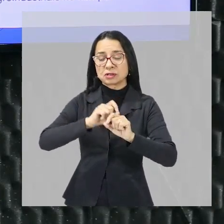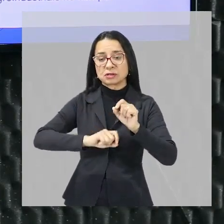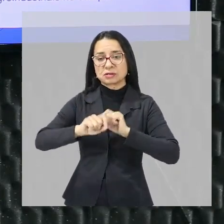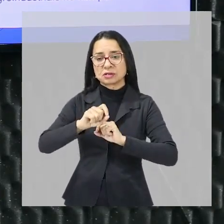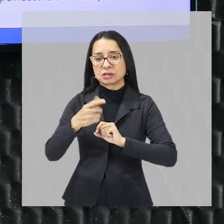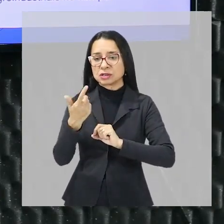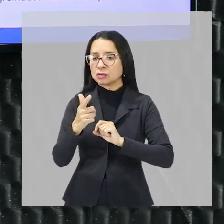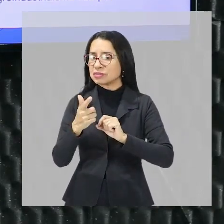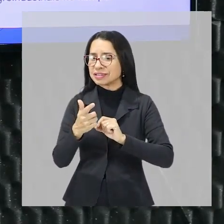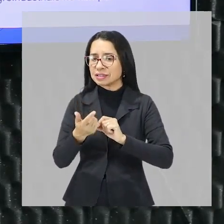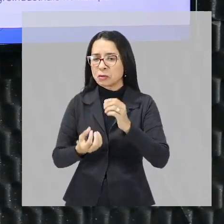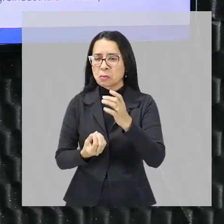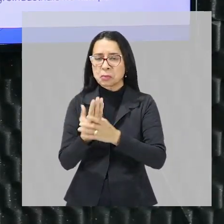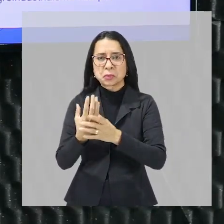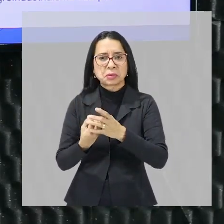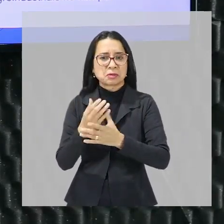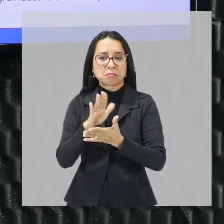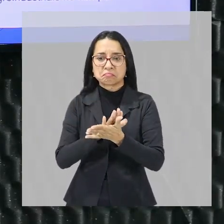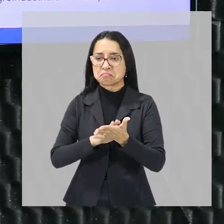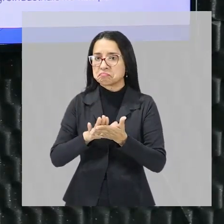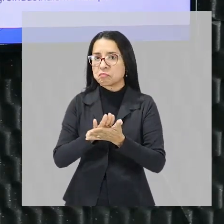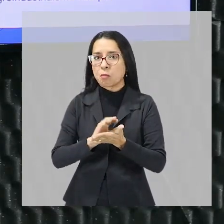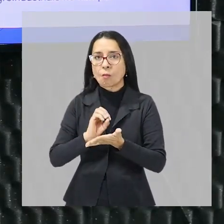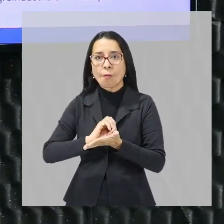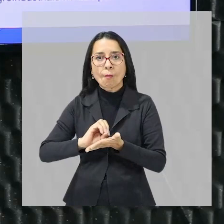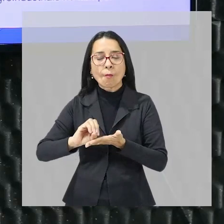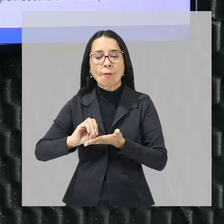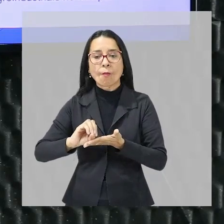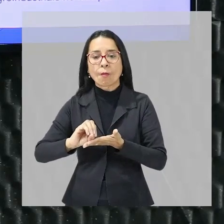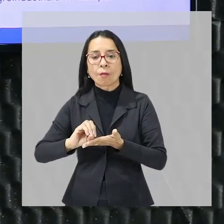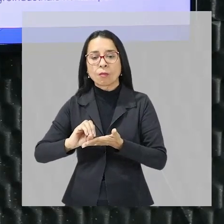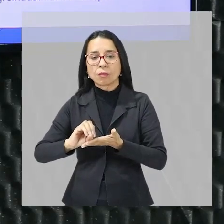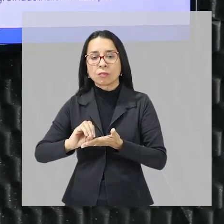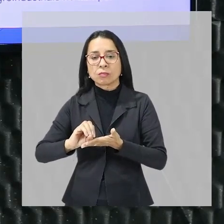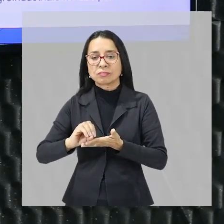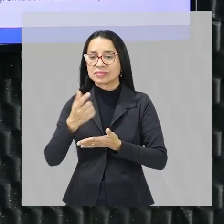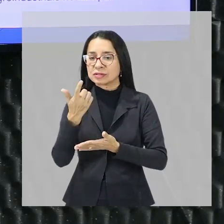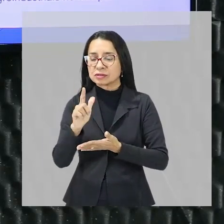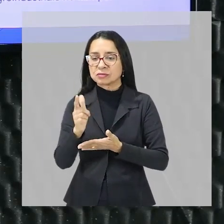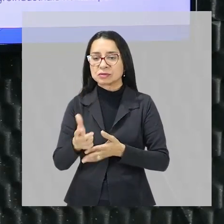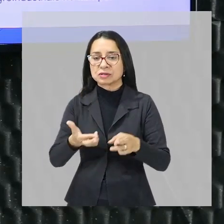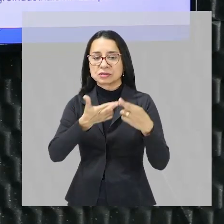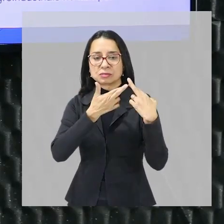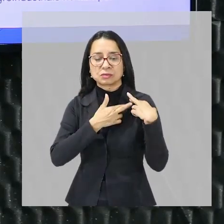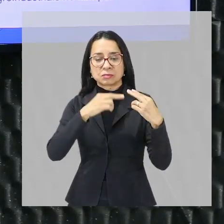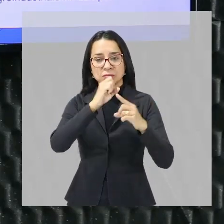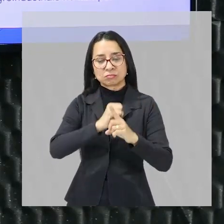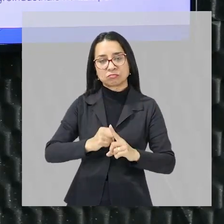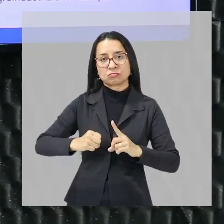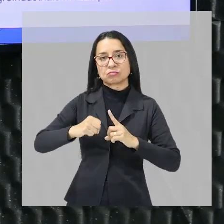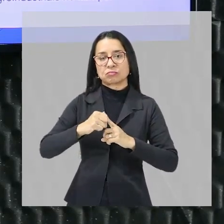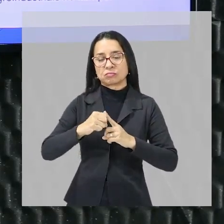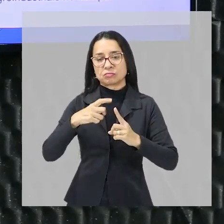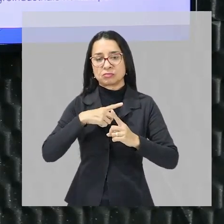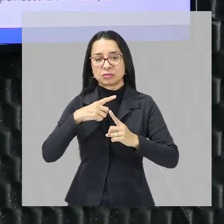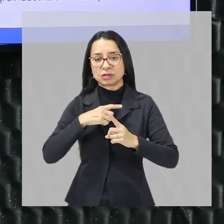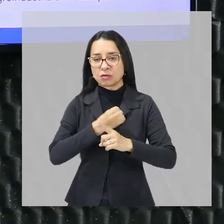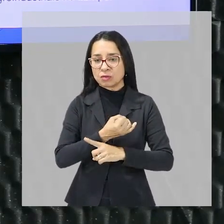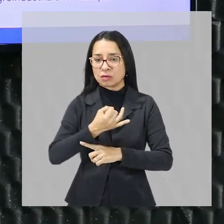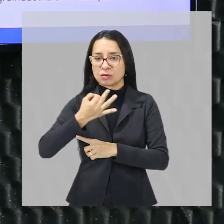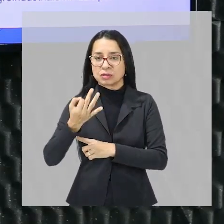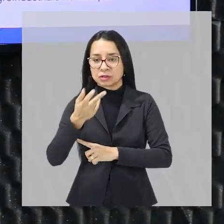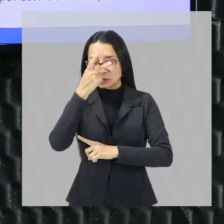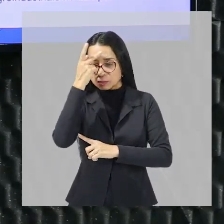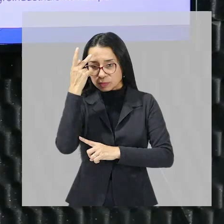nome, improdutiva. Então ela está deixando de cumprir função social. E se existe uma quantidade muito grande